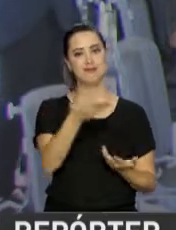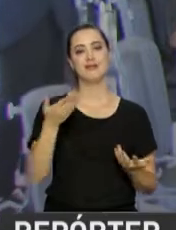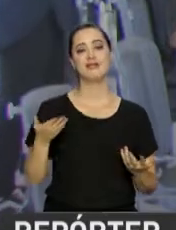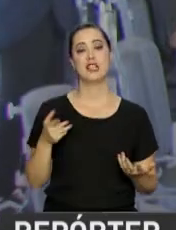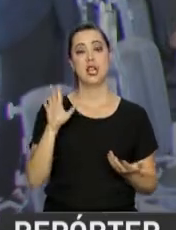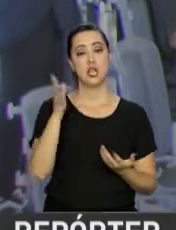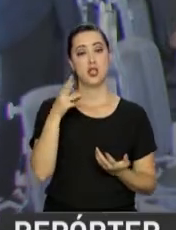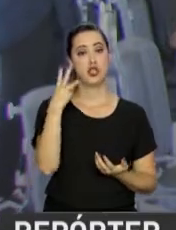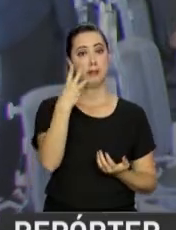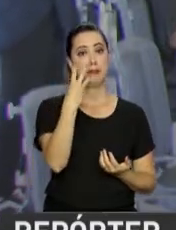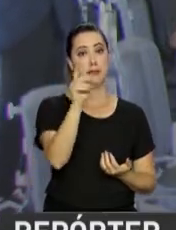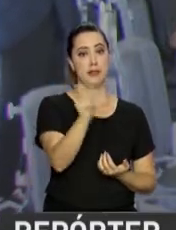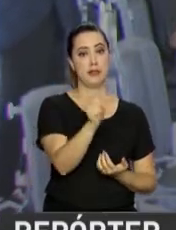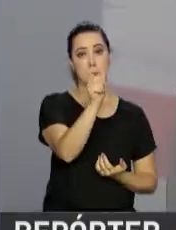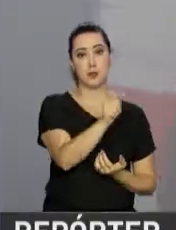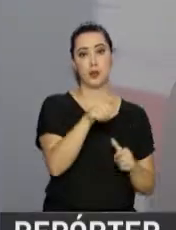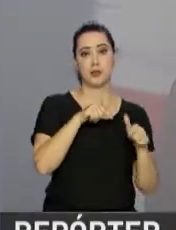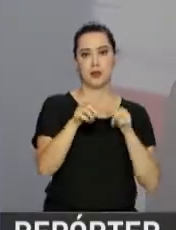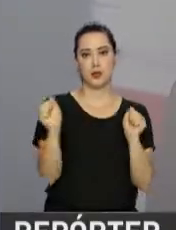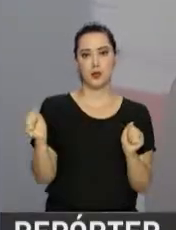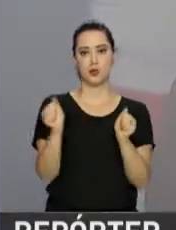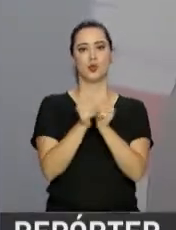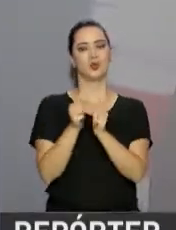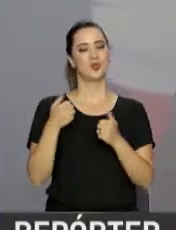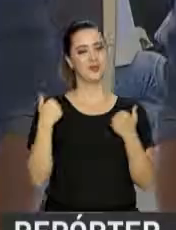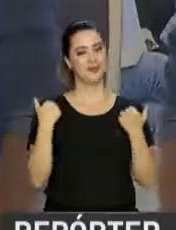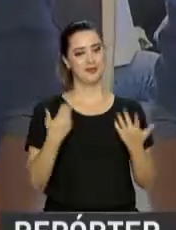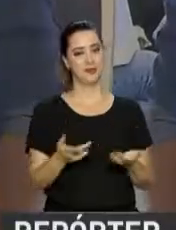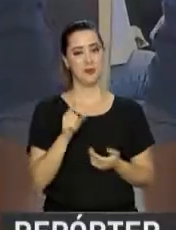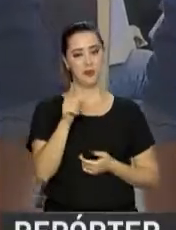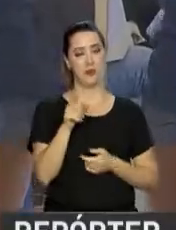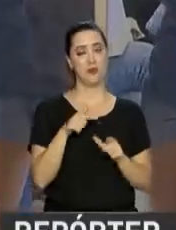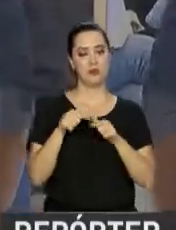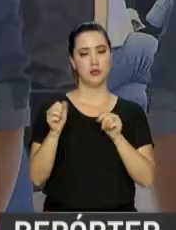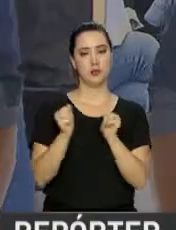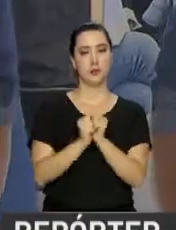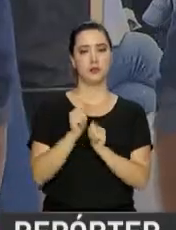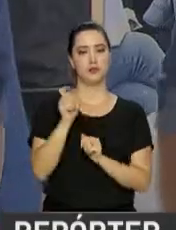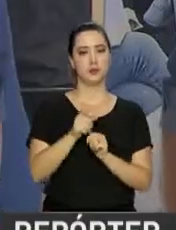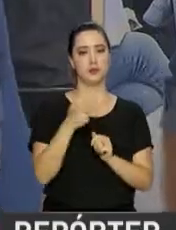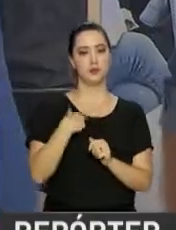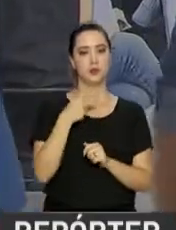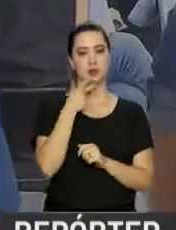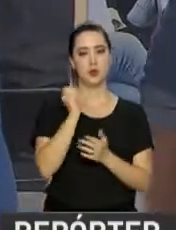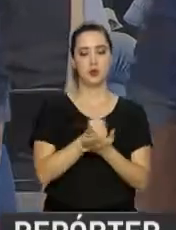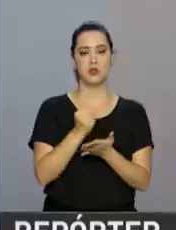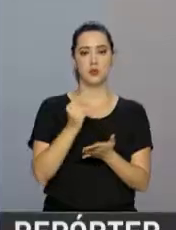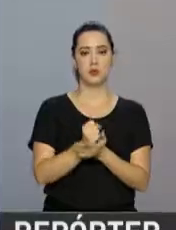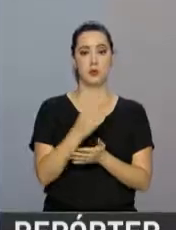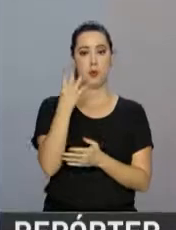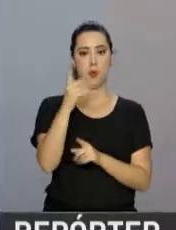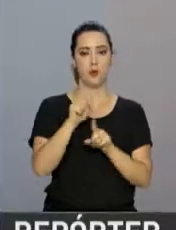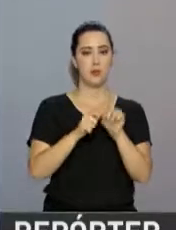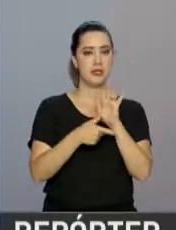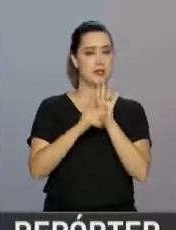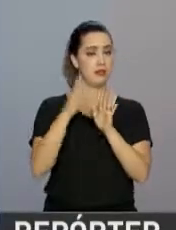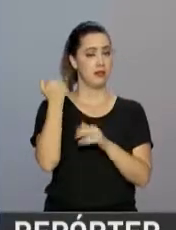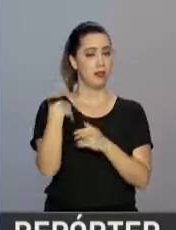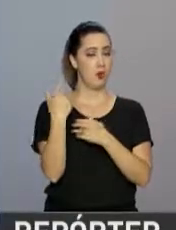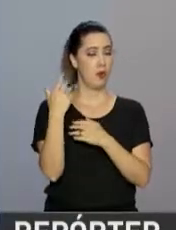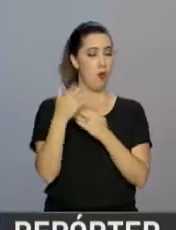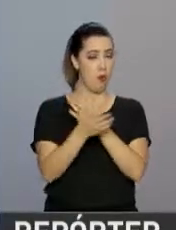já com 33 funcionários. Tatiele é uma das funcionárias do salão. Quando foi contratada há 4 meses,